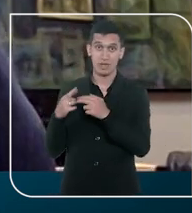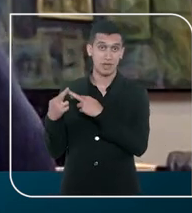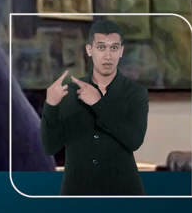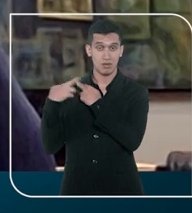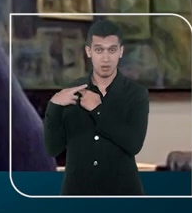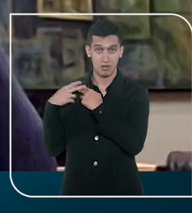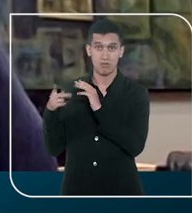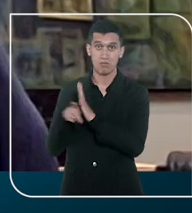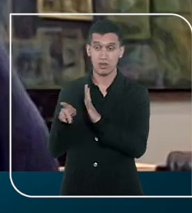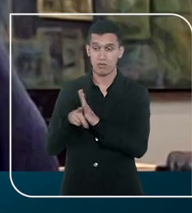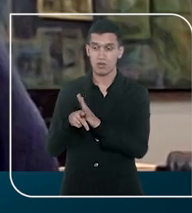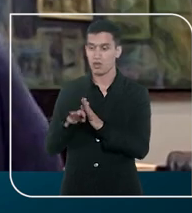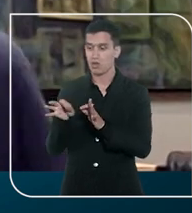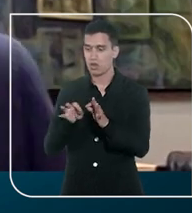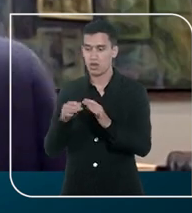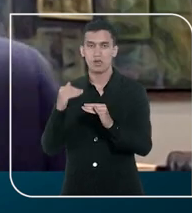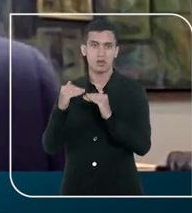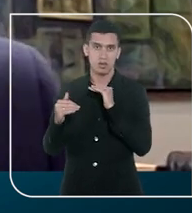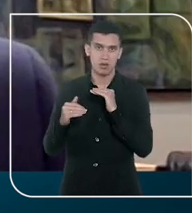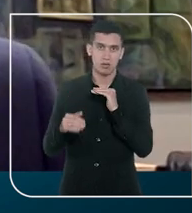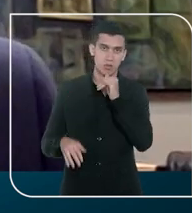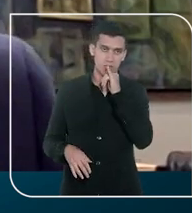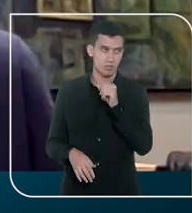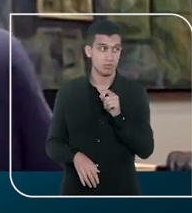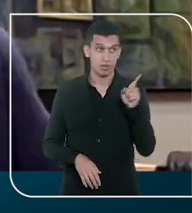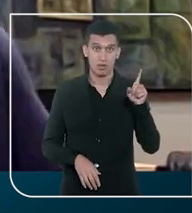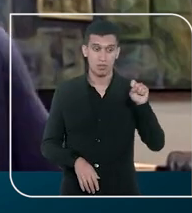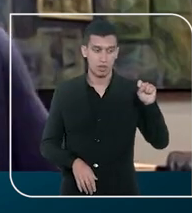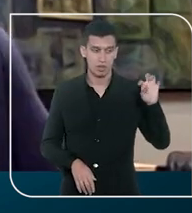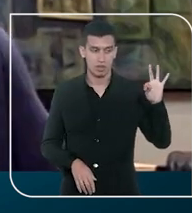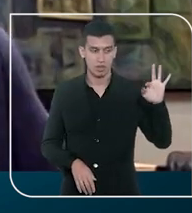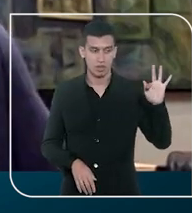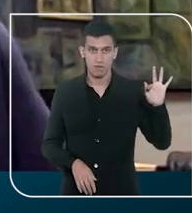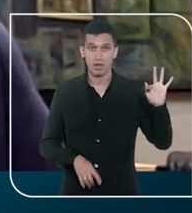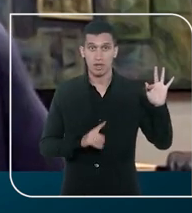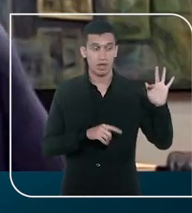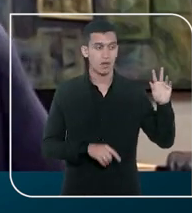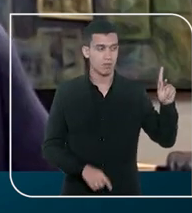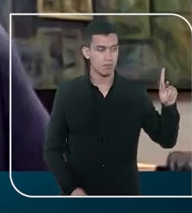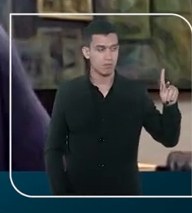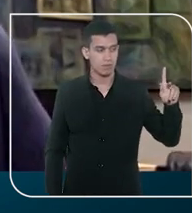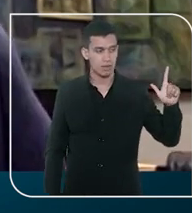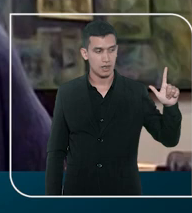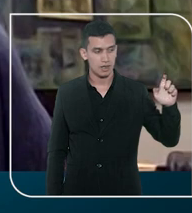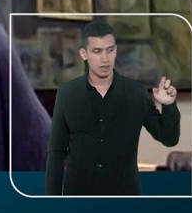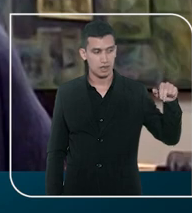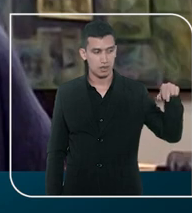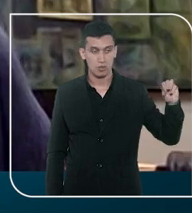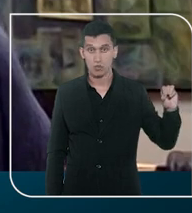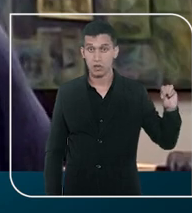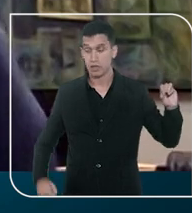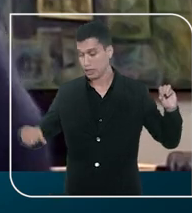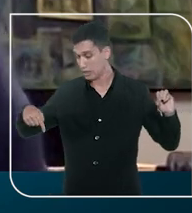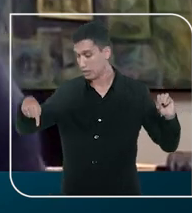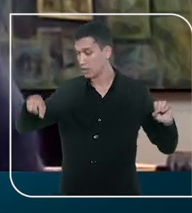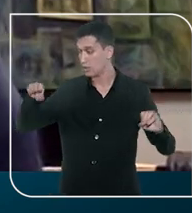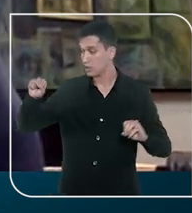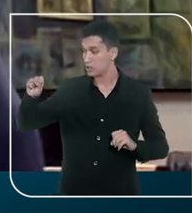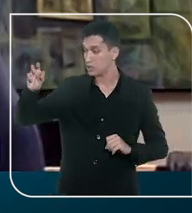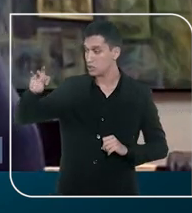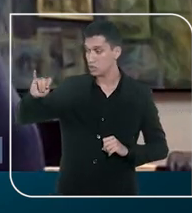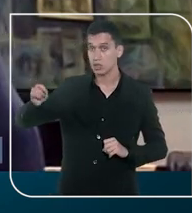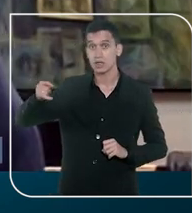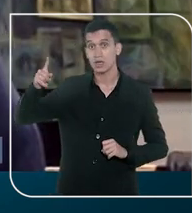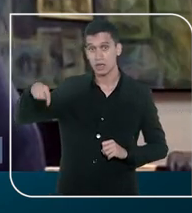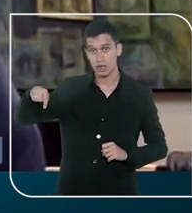divergência. No STF, o pleno. No STJ, as sessões e a corte